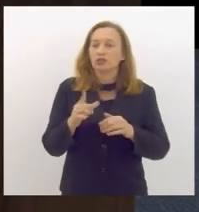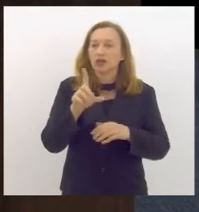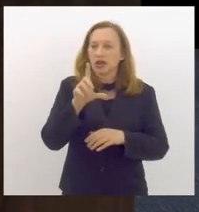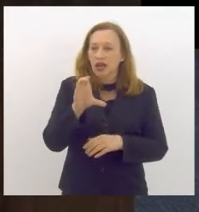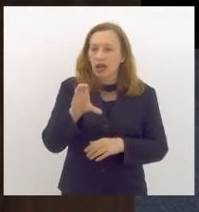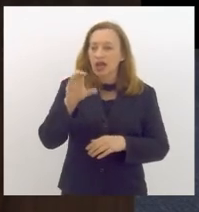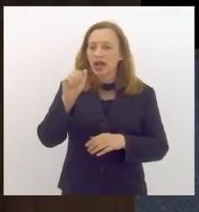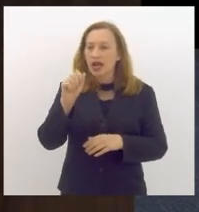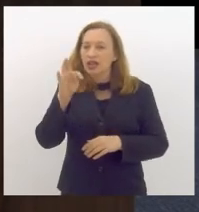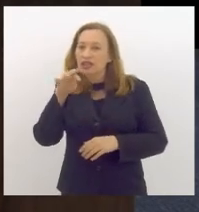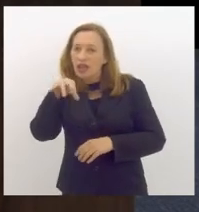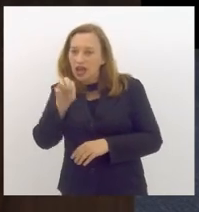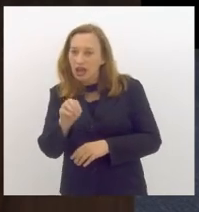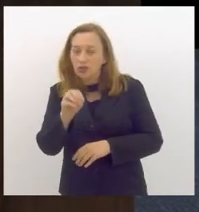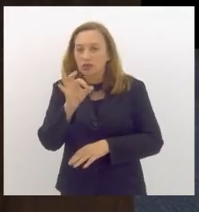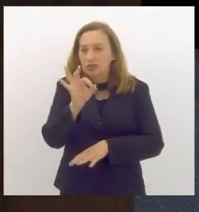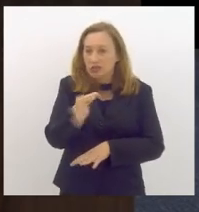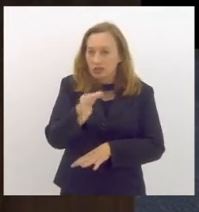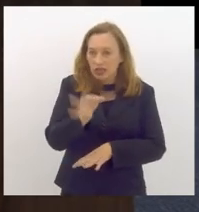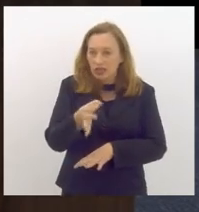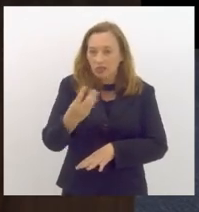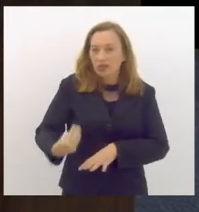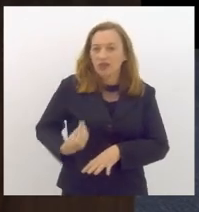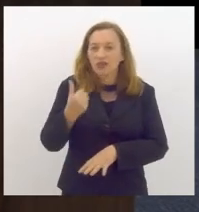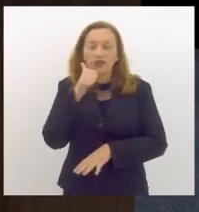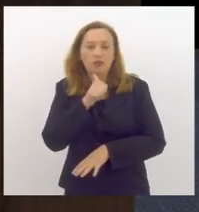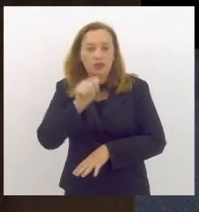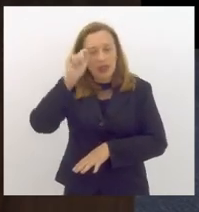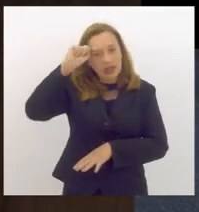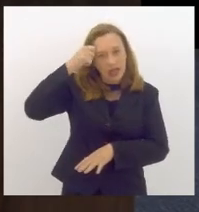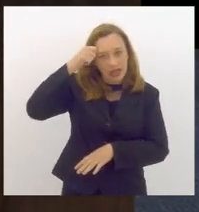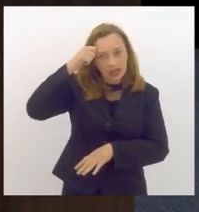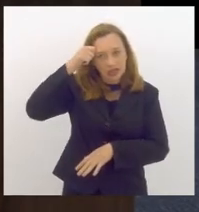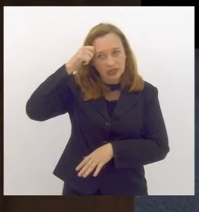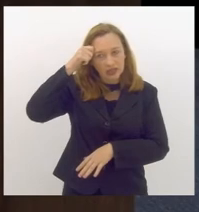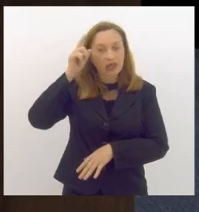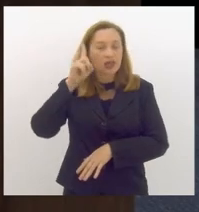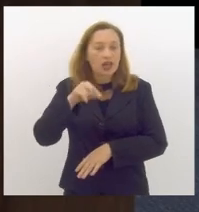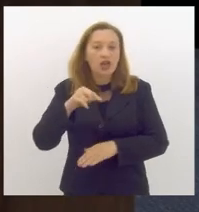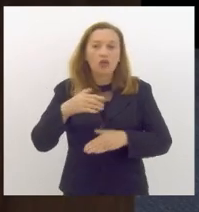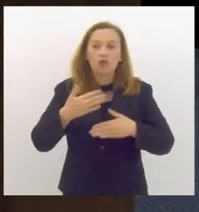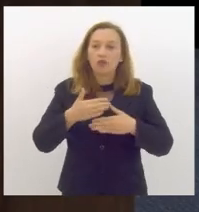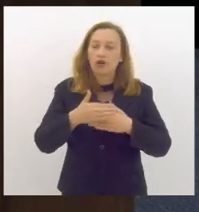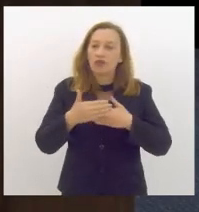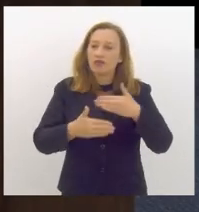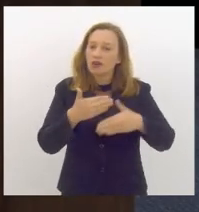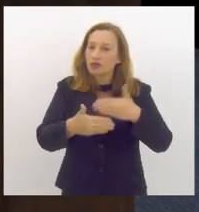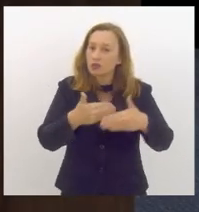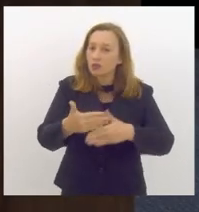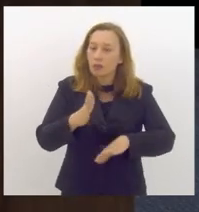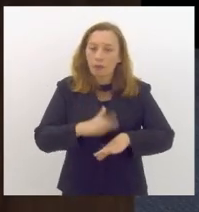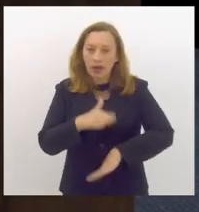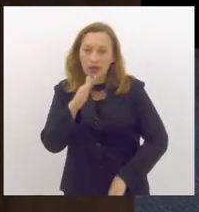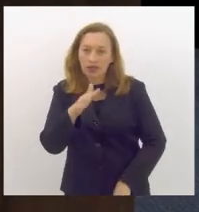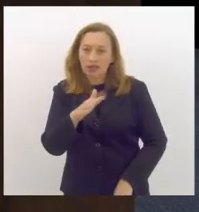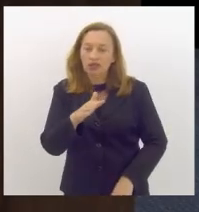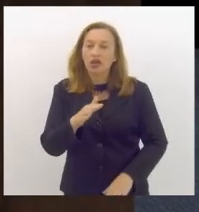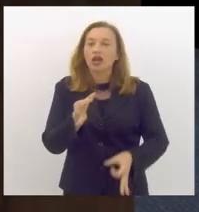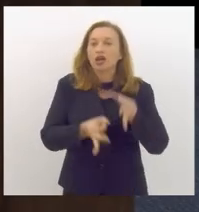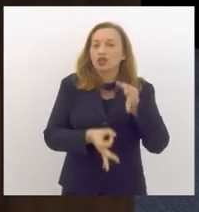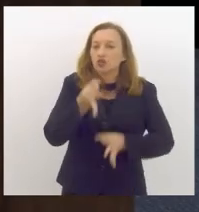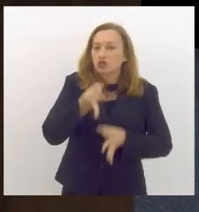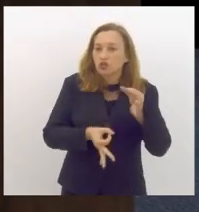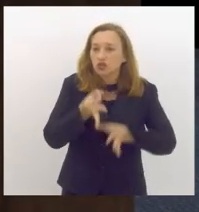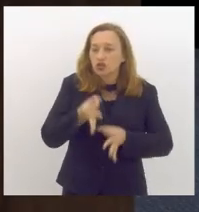calendário significativo para a vida das mulheres negras é um avanço, mas mais que avanço, é justiça